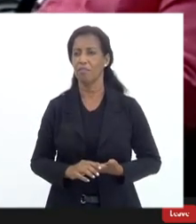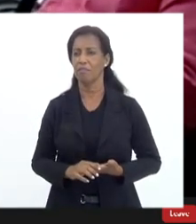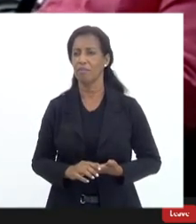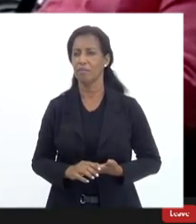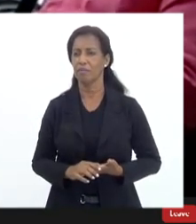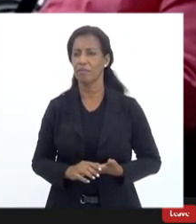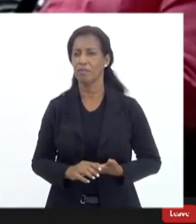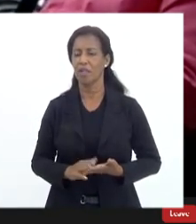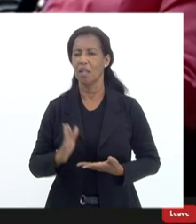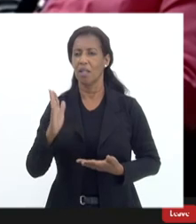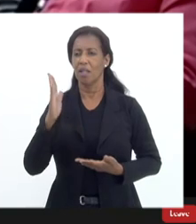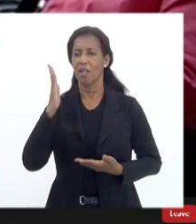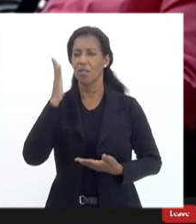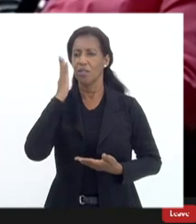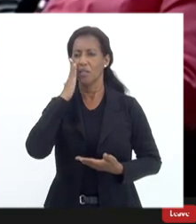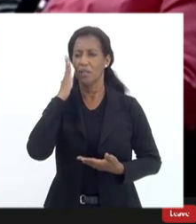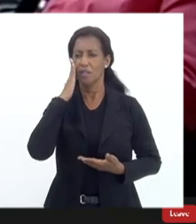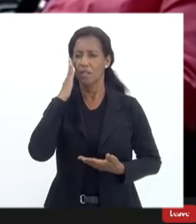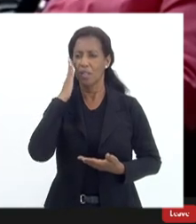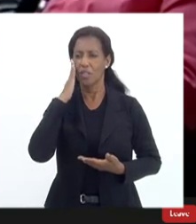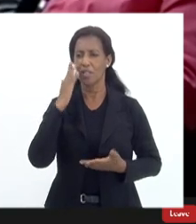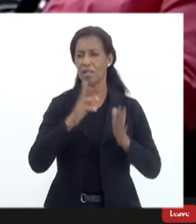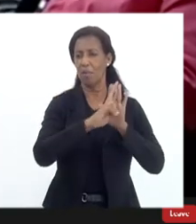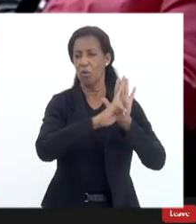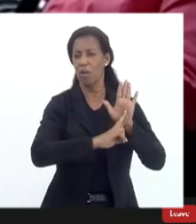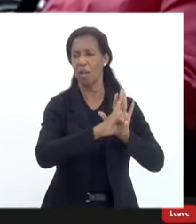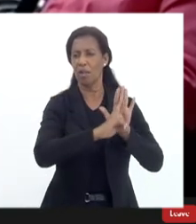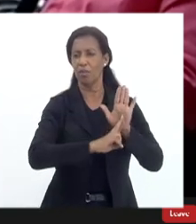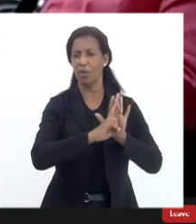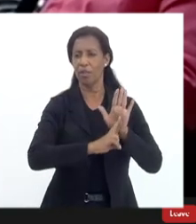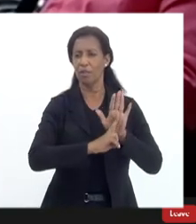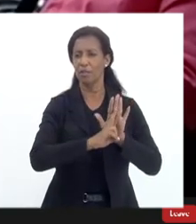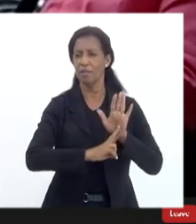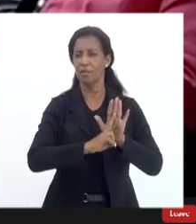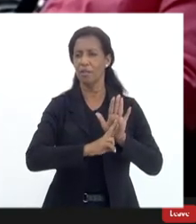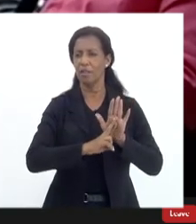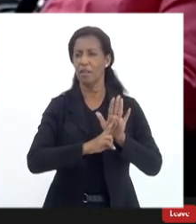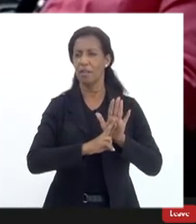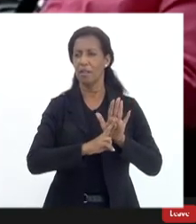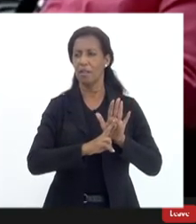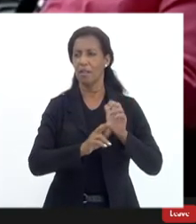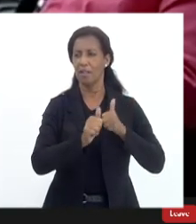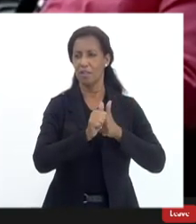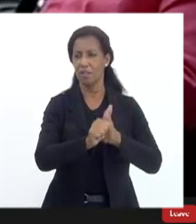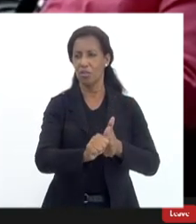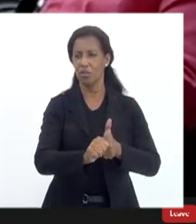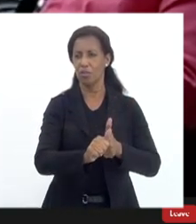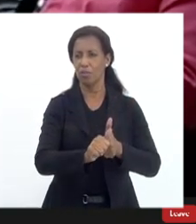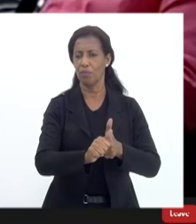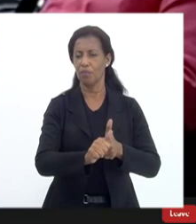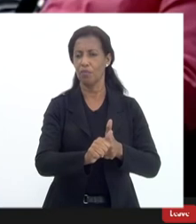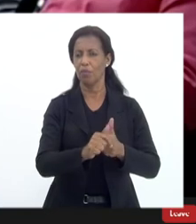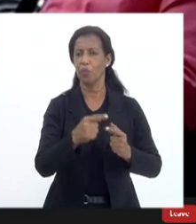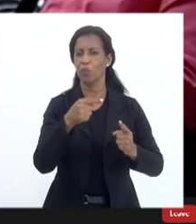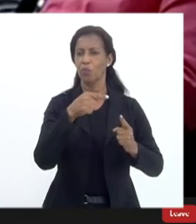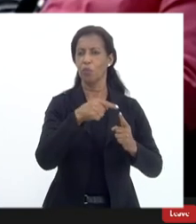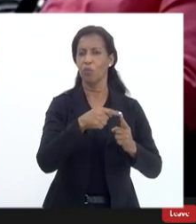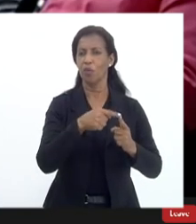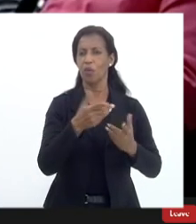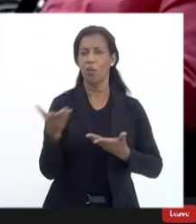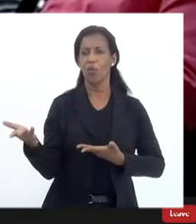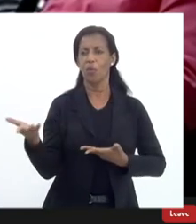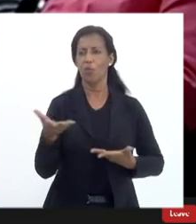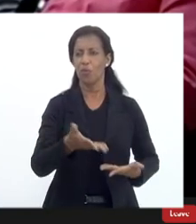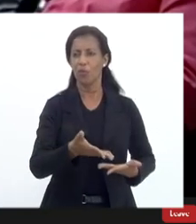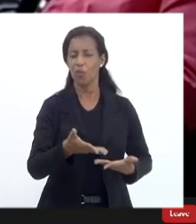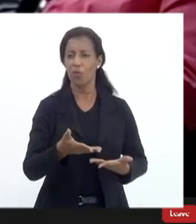com as nossas ações. O relatório tem ajudado muito nesse sentido. Vou passar a palavra aqui, a gente vai detalhar